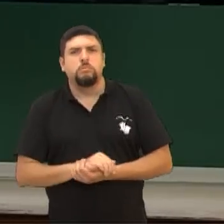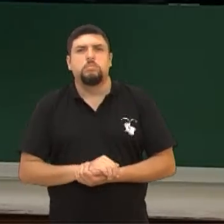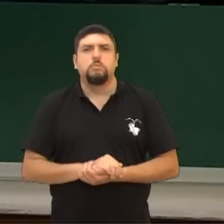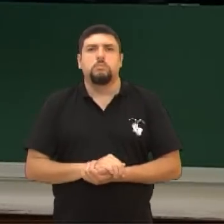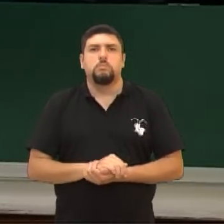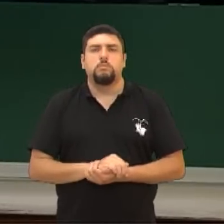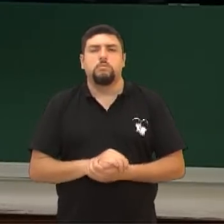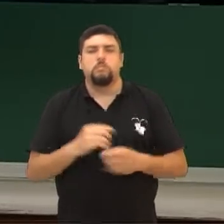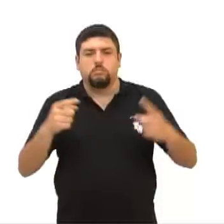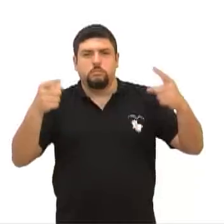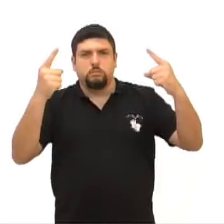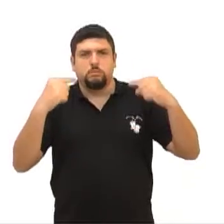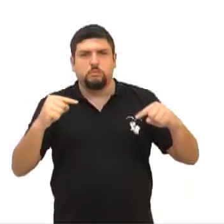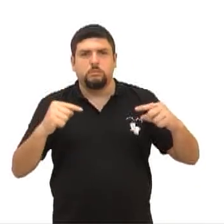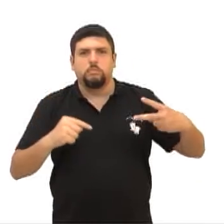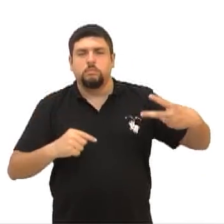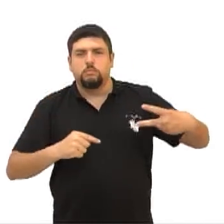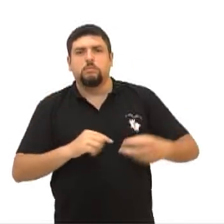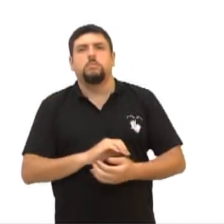A outra,